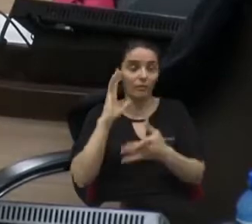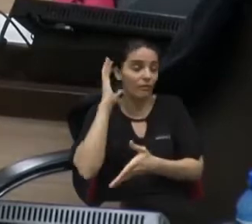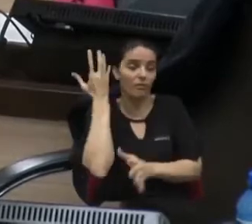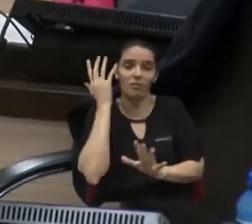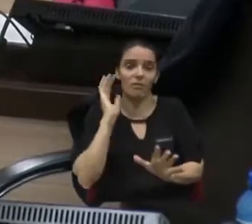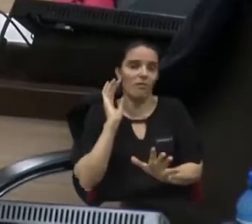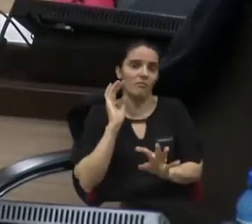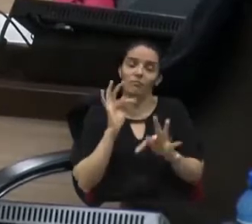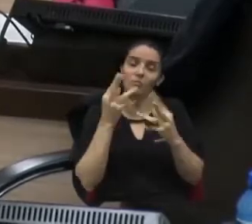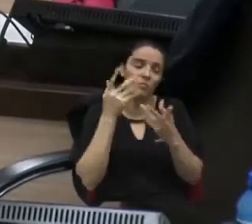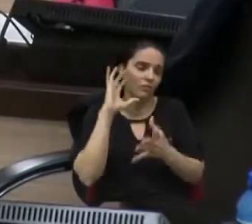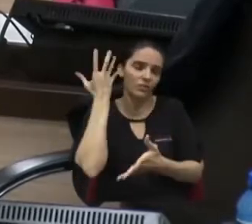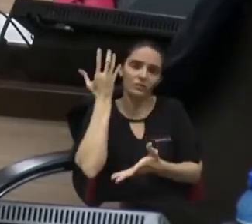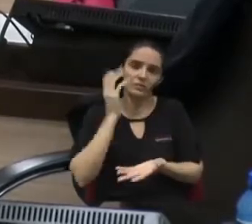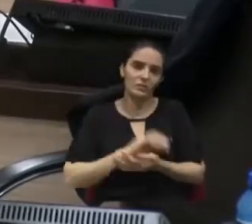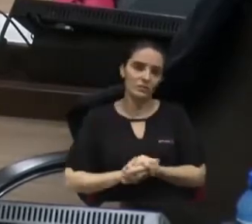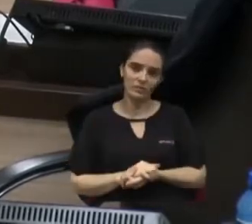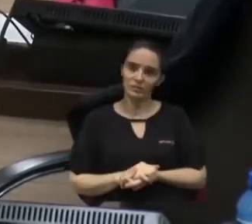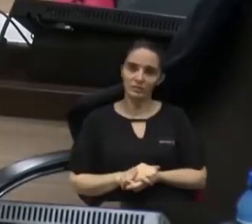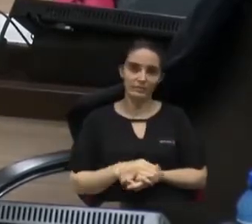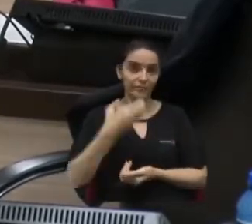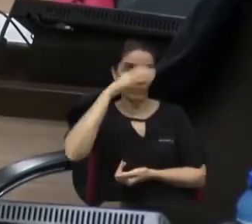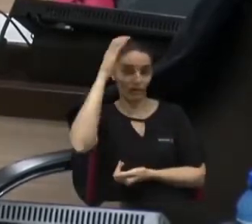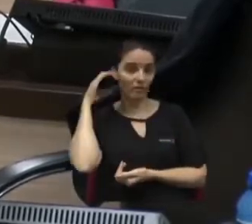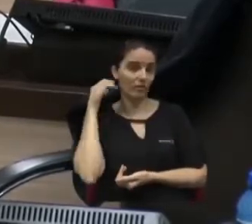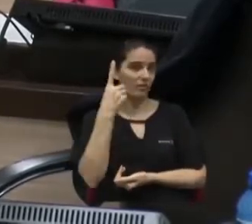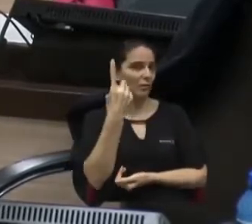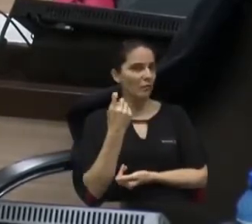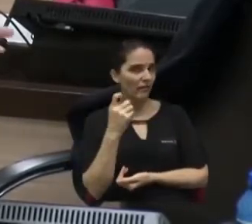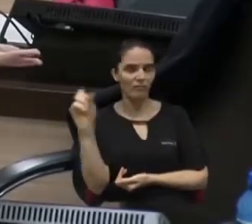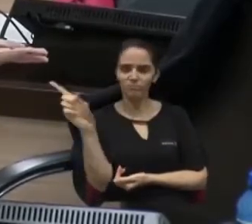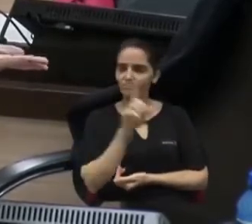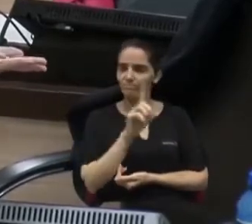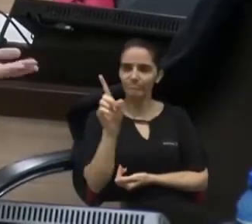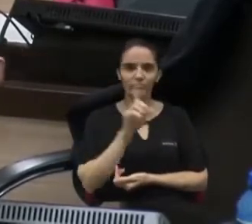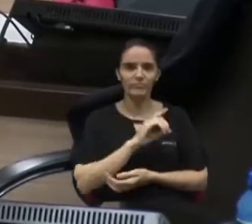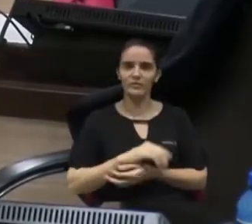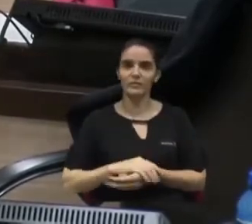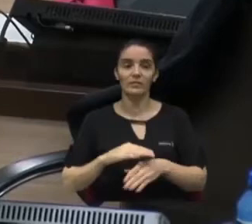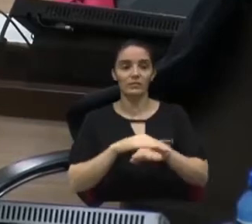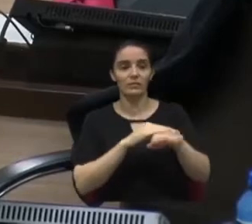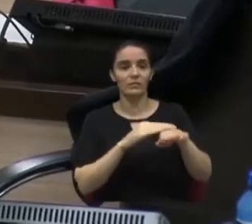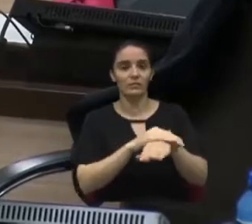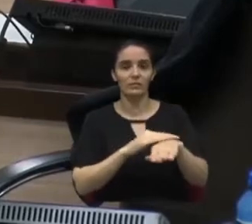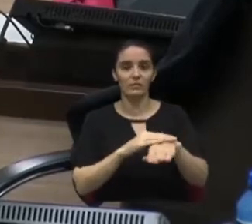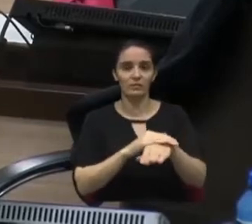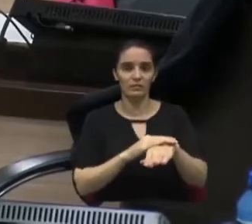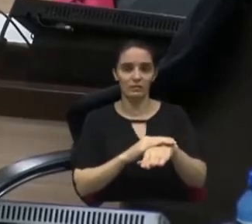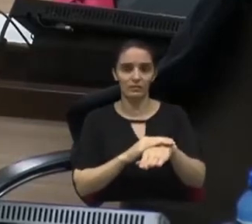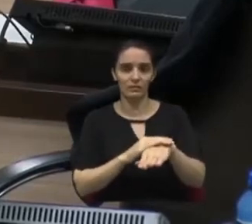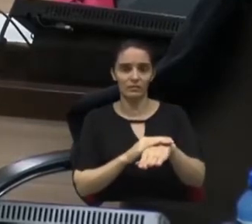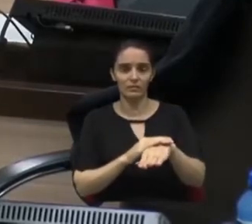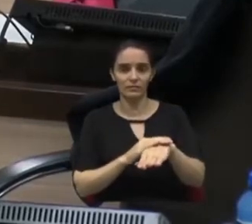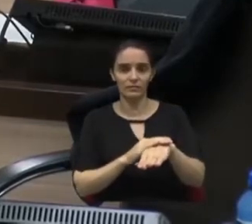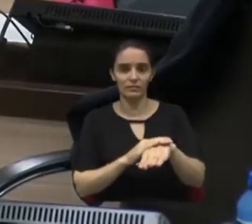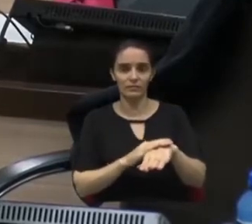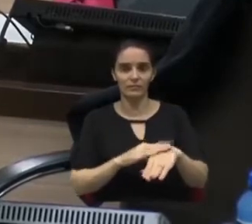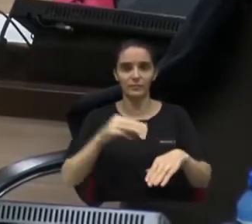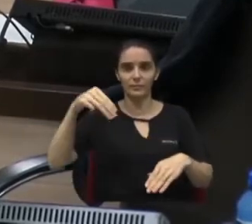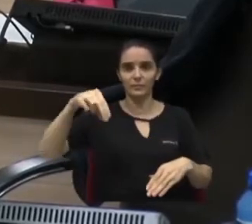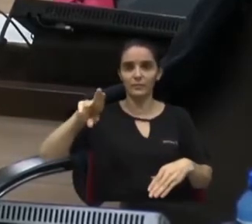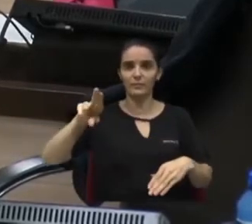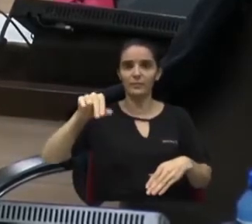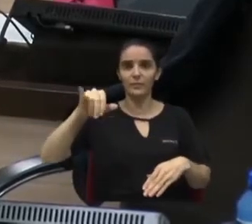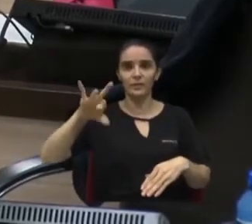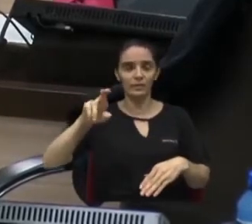todo mundo acontece. Eu não sou a única. Conversando com o doutor Munir, é um flagrante por